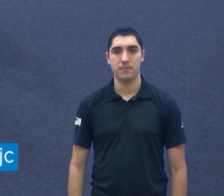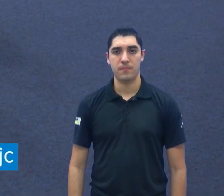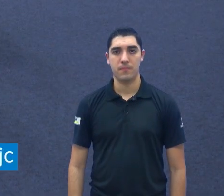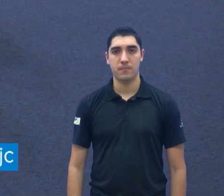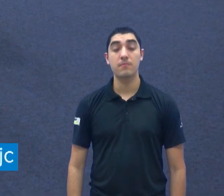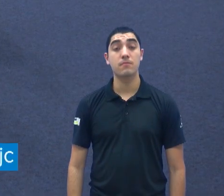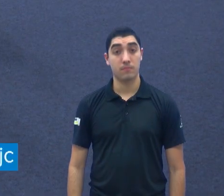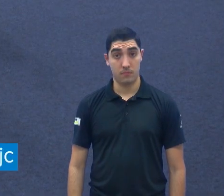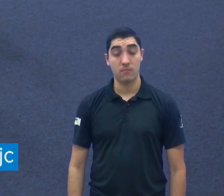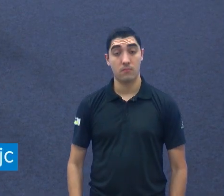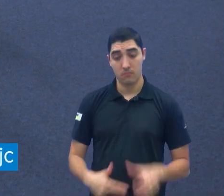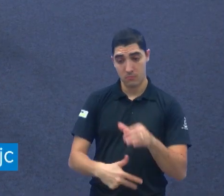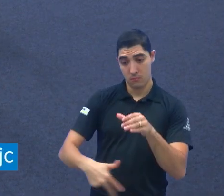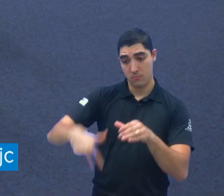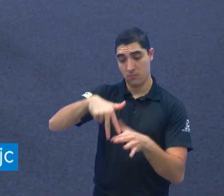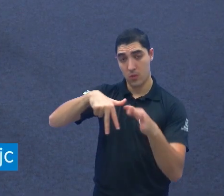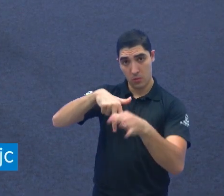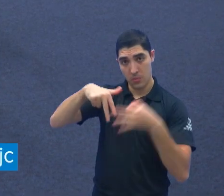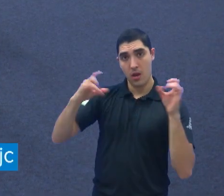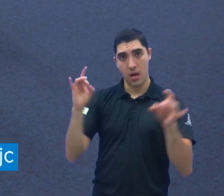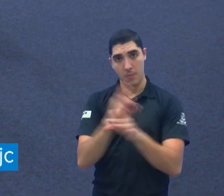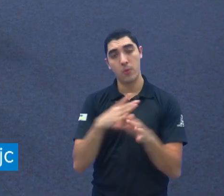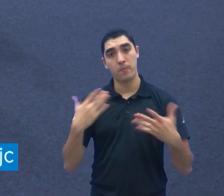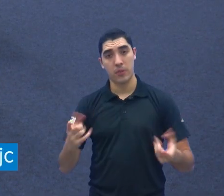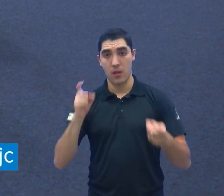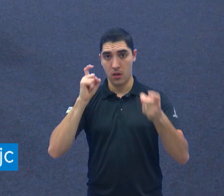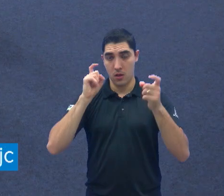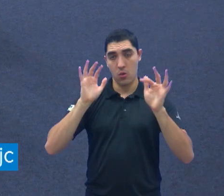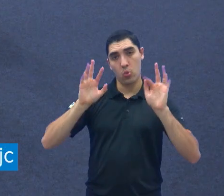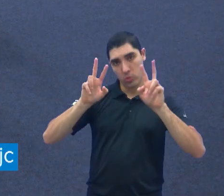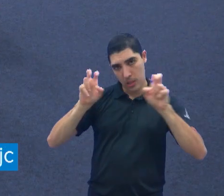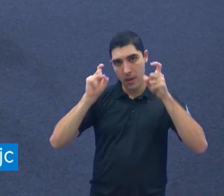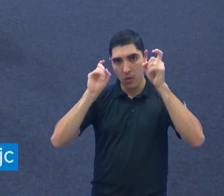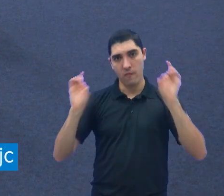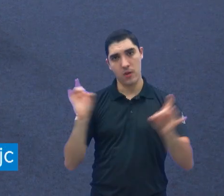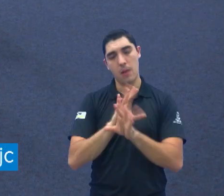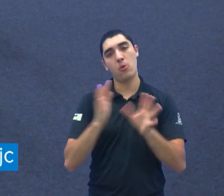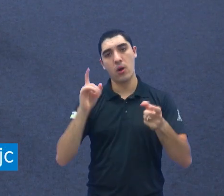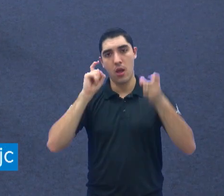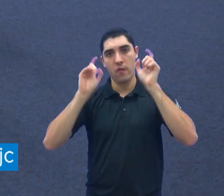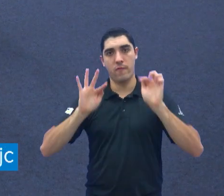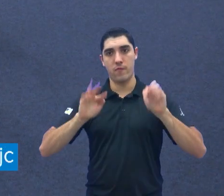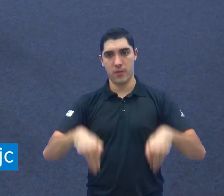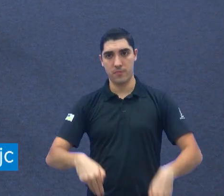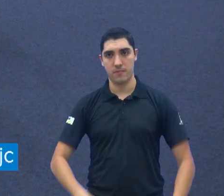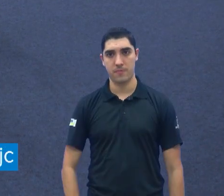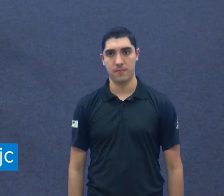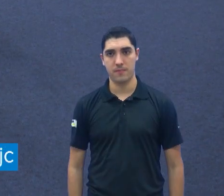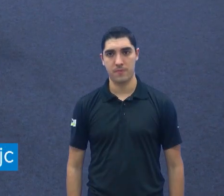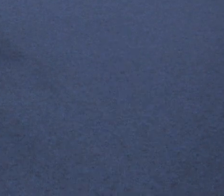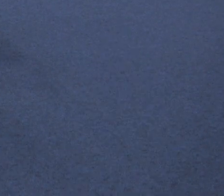Encerrado o momento do pinga-fogo, nada mais havendo a tratar, está encerrada a presente sessão.